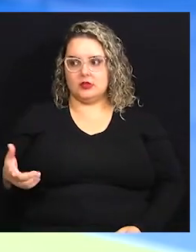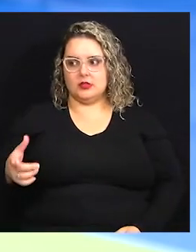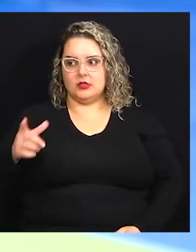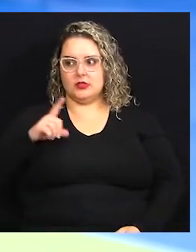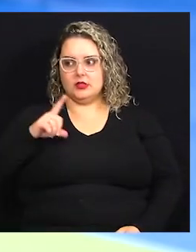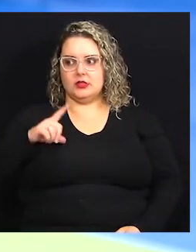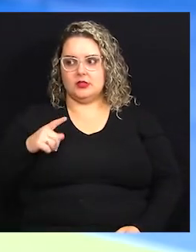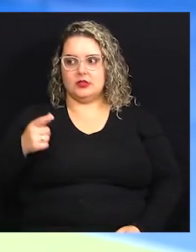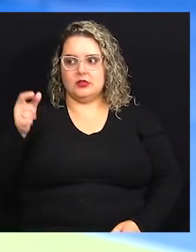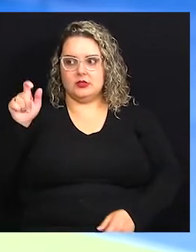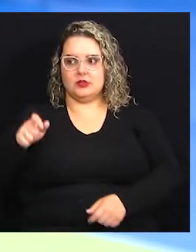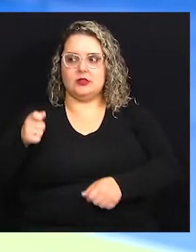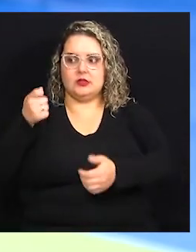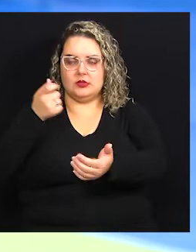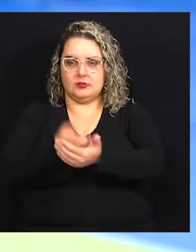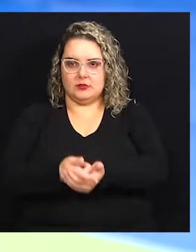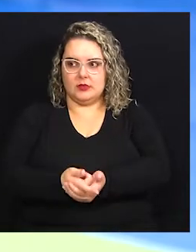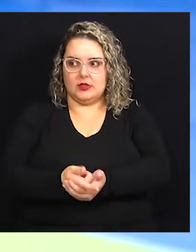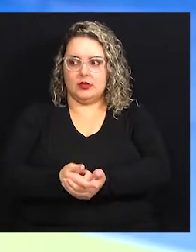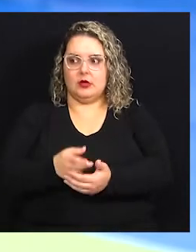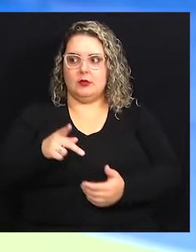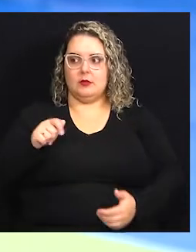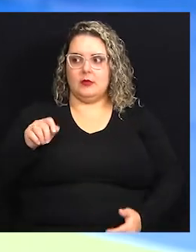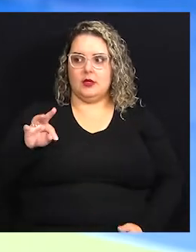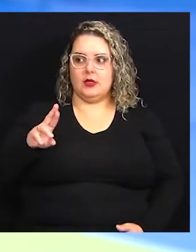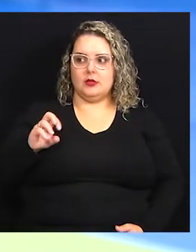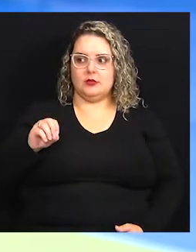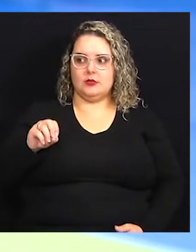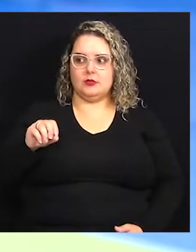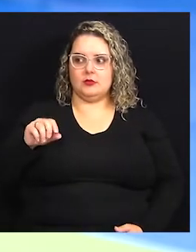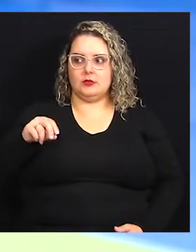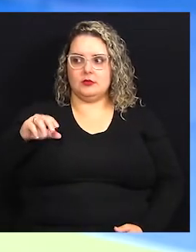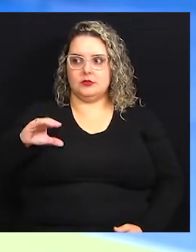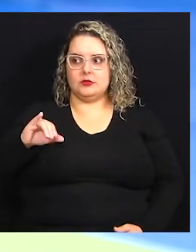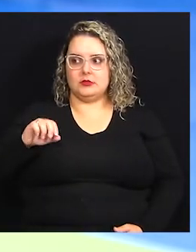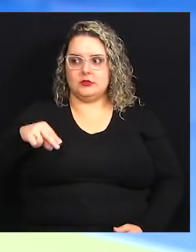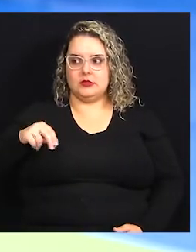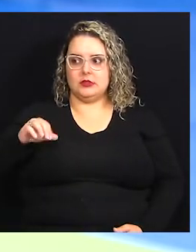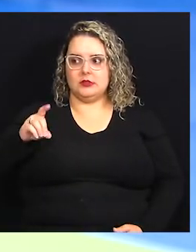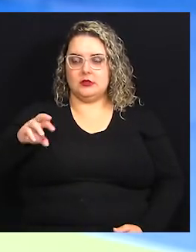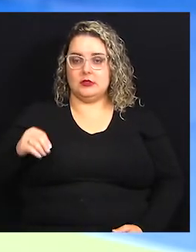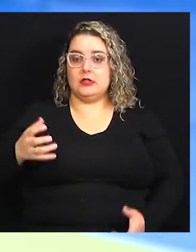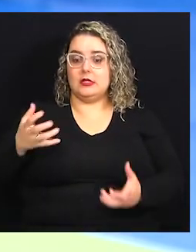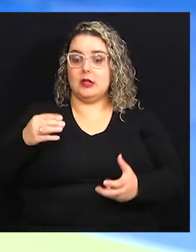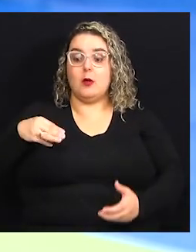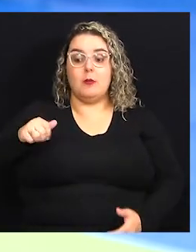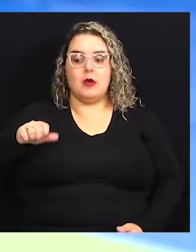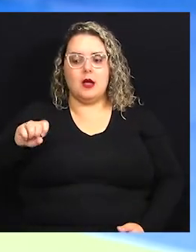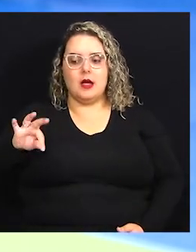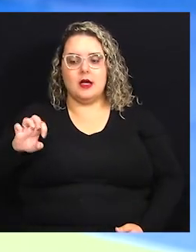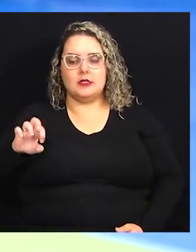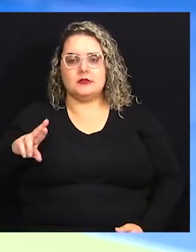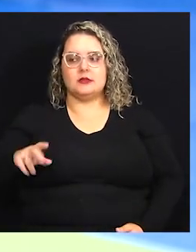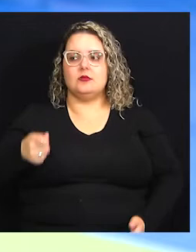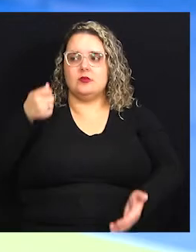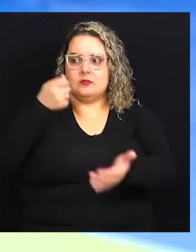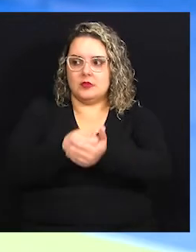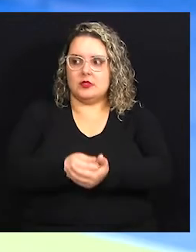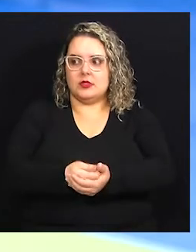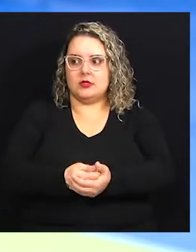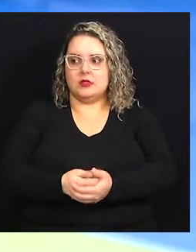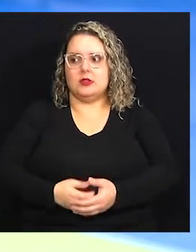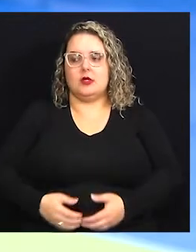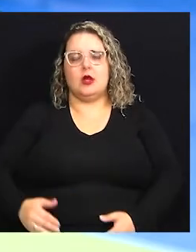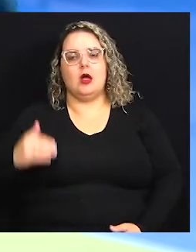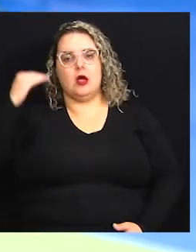tinha alguns co-patrocinadores. Quando ele faz esse apelo, é que ele quer o Master. Ele quer um master, ele quer venha um firme que